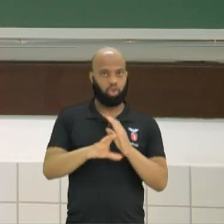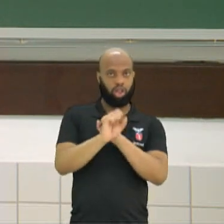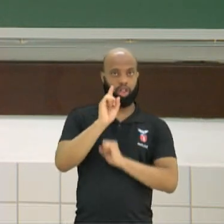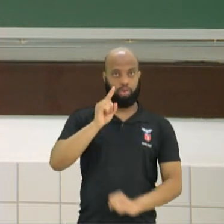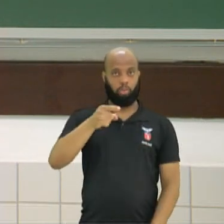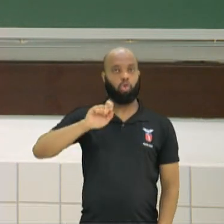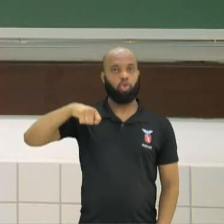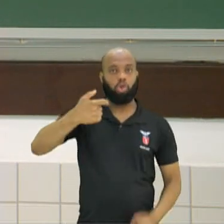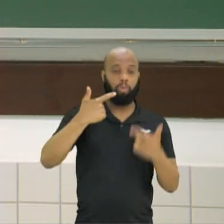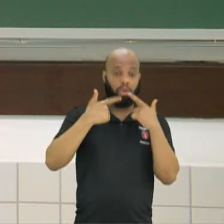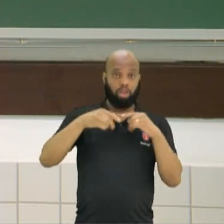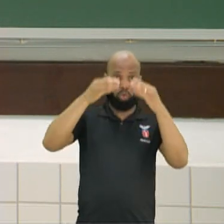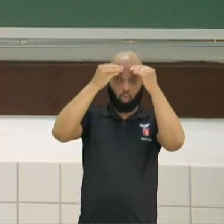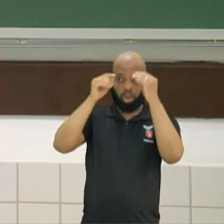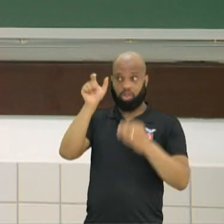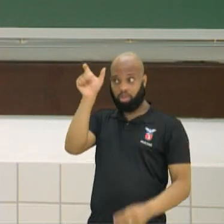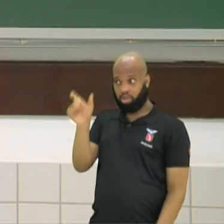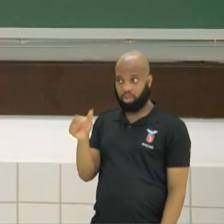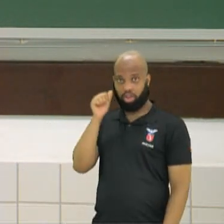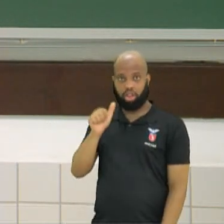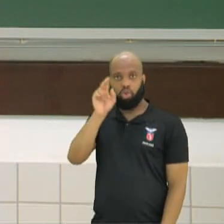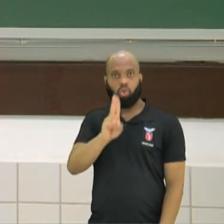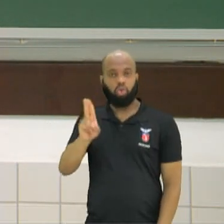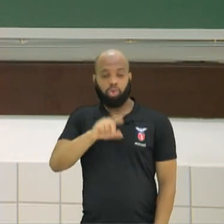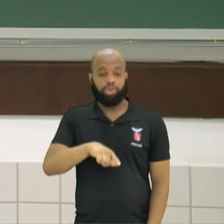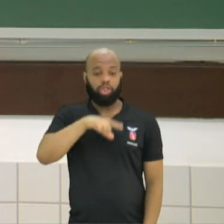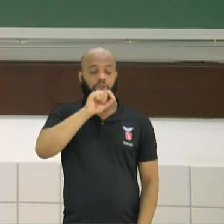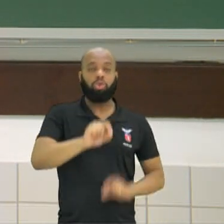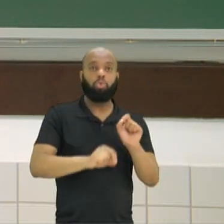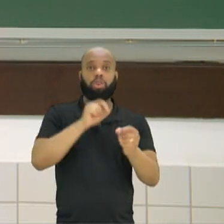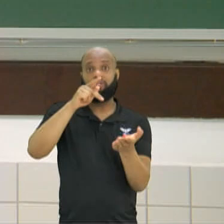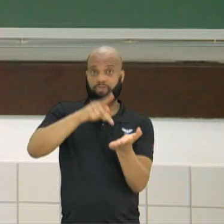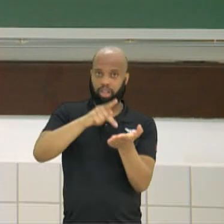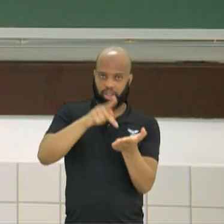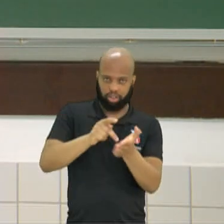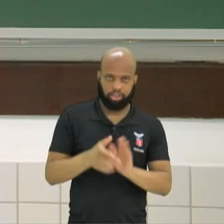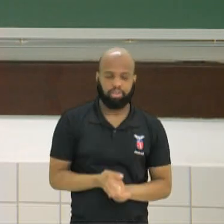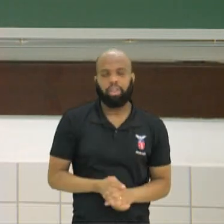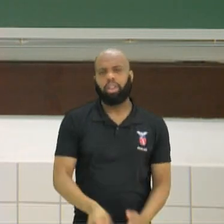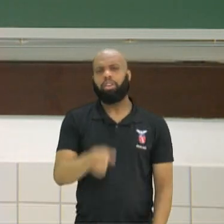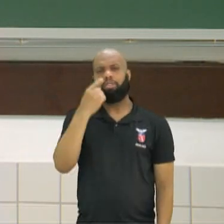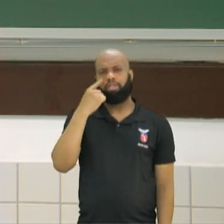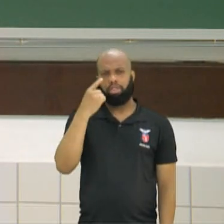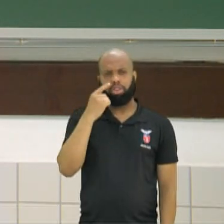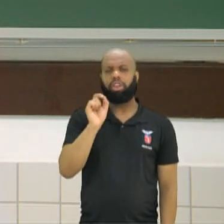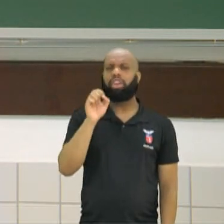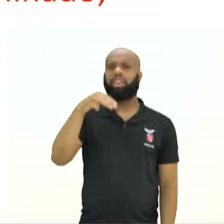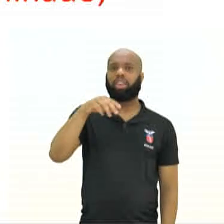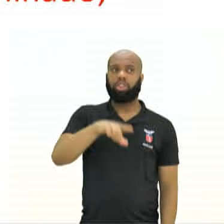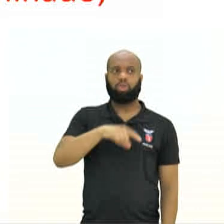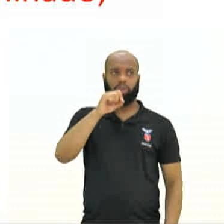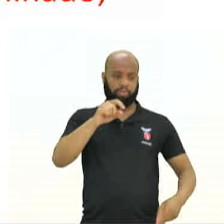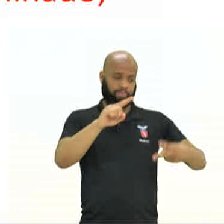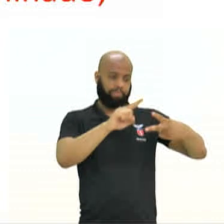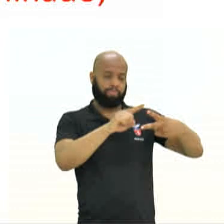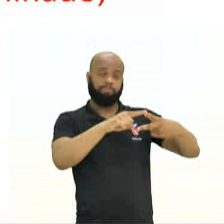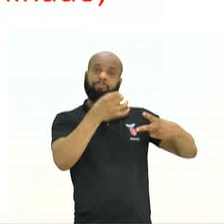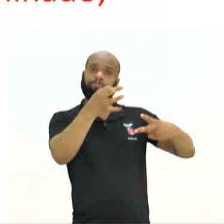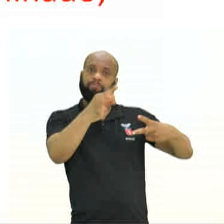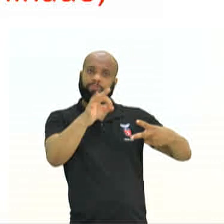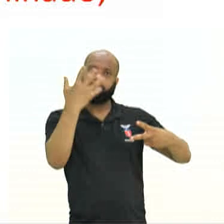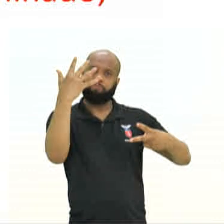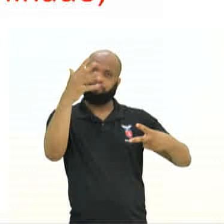sobre a linguagem que a Amanda utilizou, marque o que for verdadeiro. Então olha só, pessoal, quem marcou a primeira